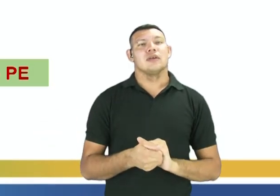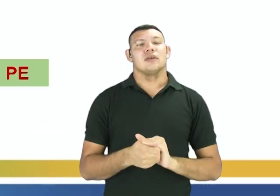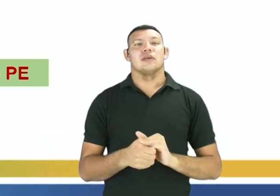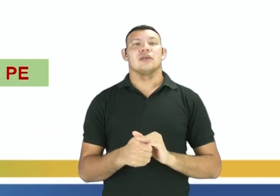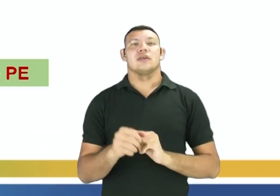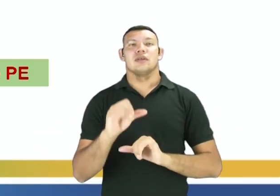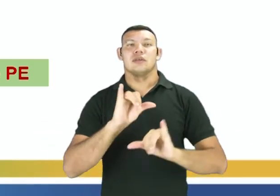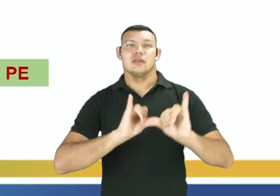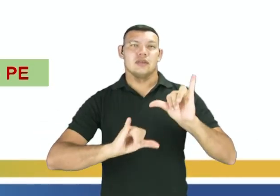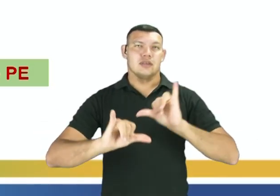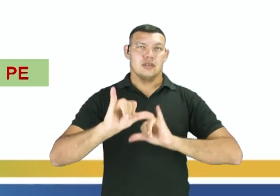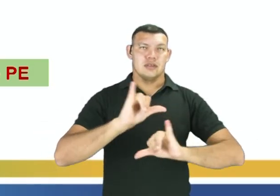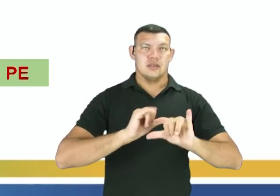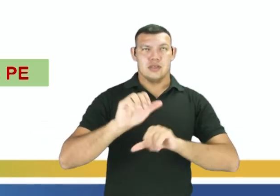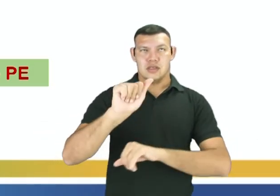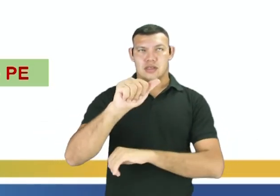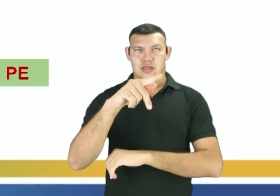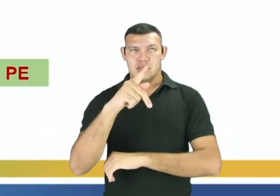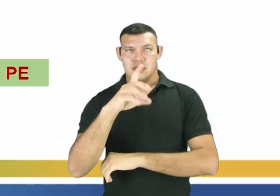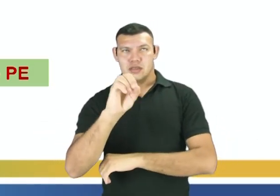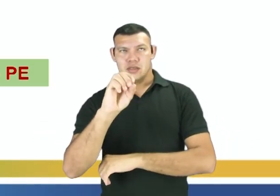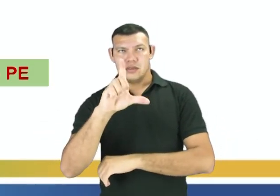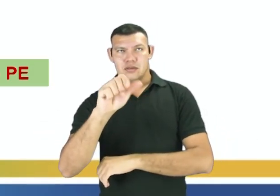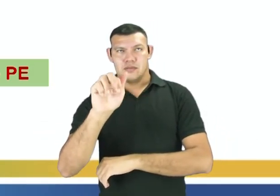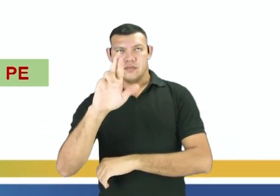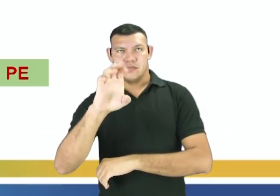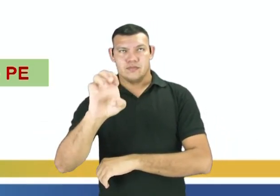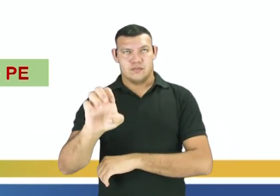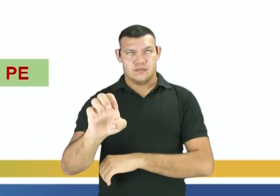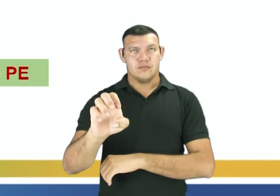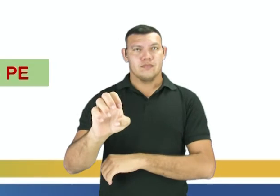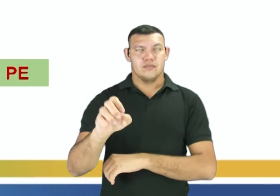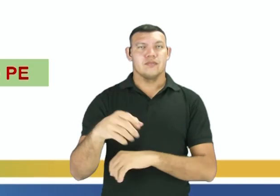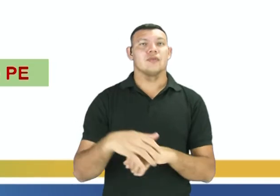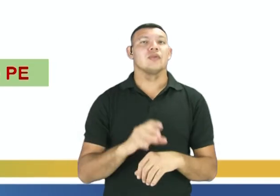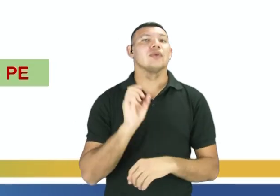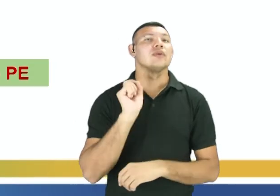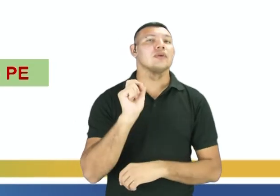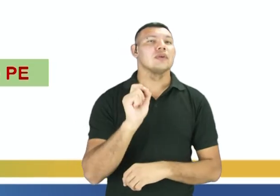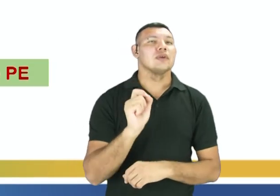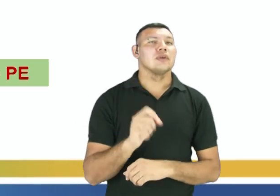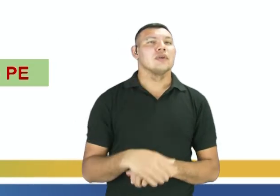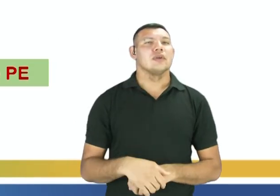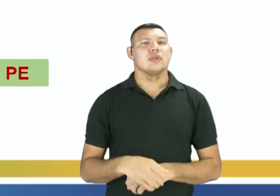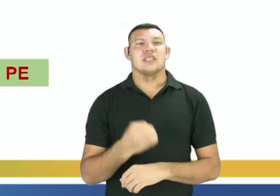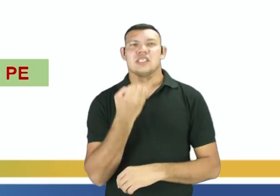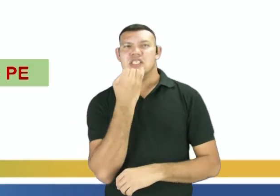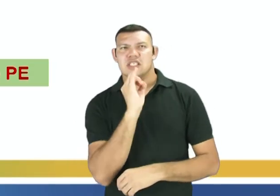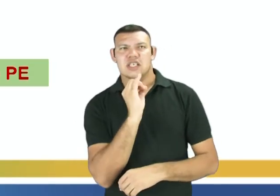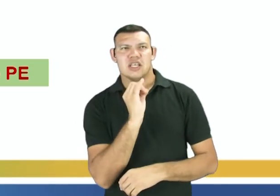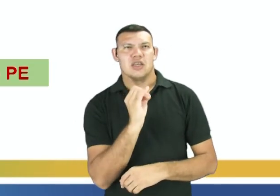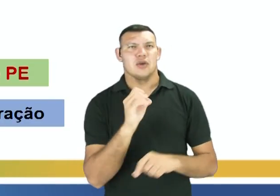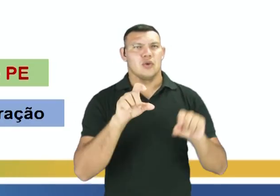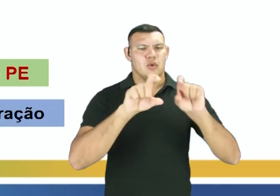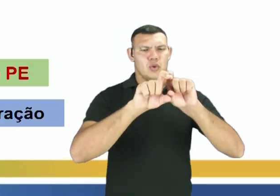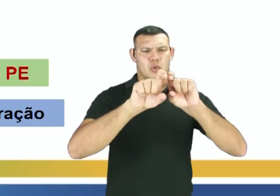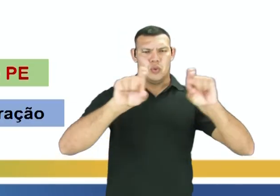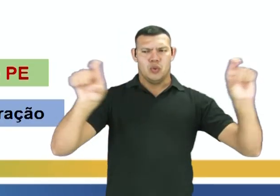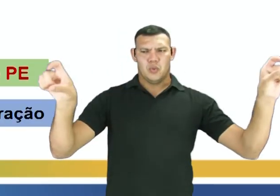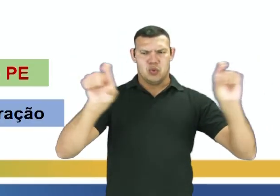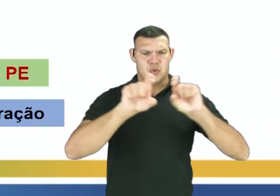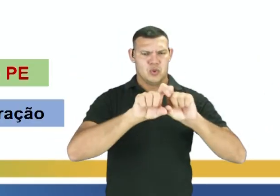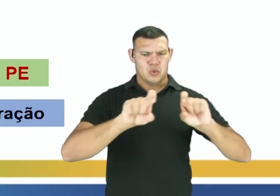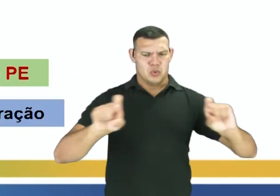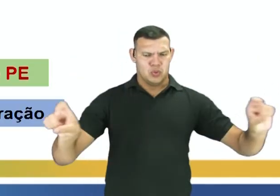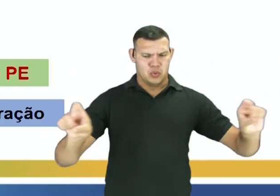de Van der Waals, quanto menor a cadeia, menor vai ser o ponto de ebulição. Quanto maior a cadeia, maior o ponto de ebulição,